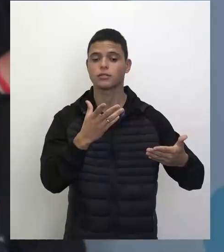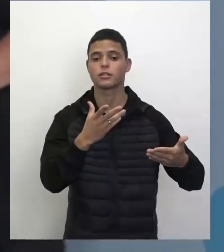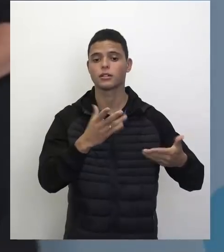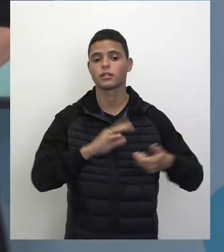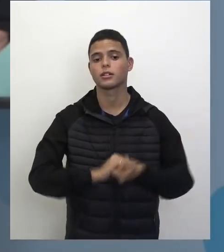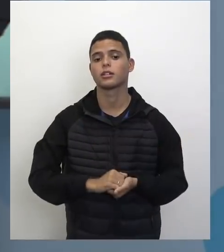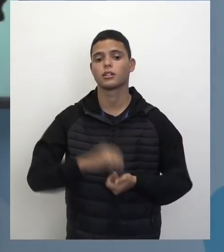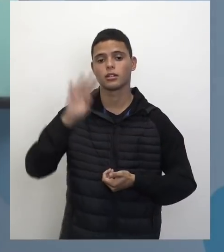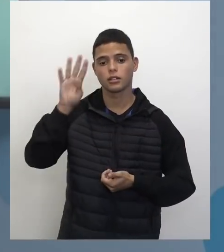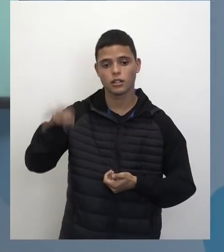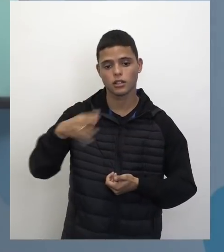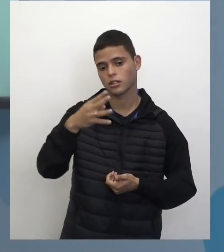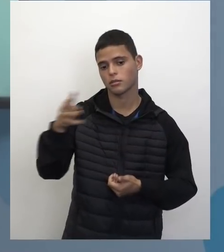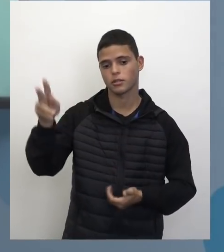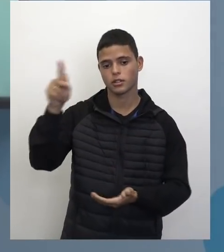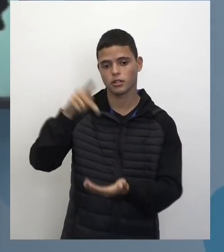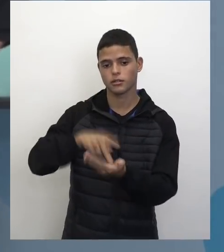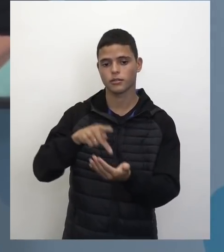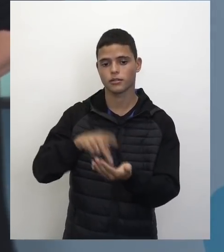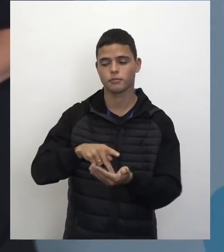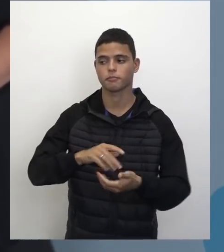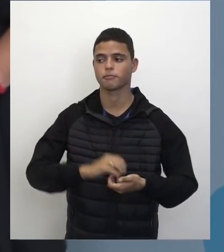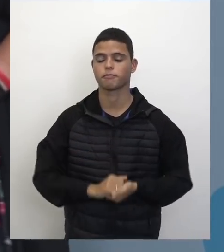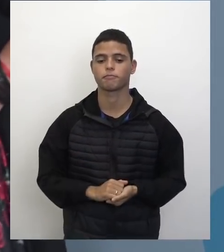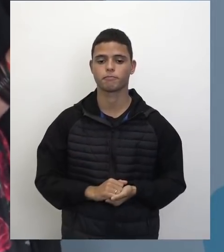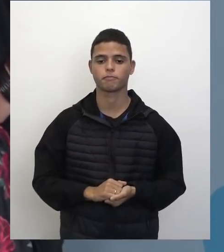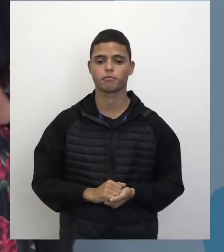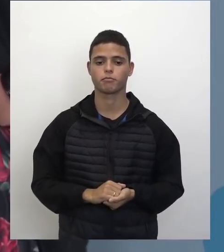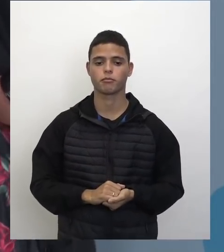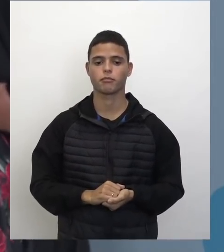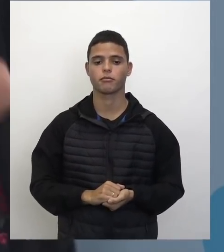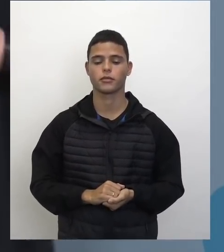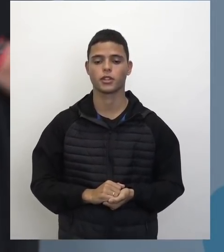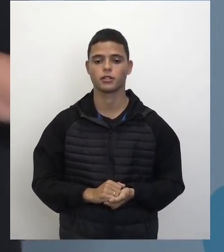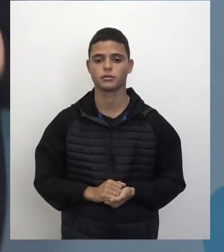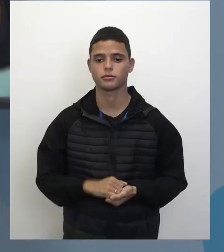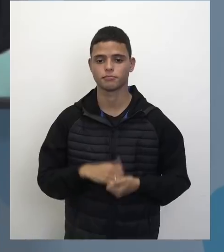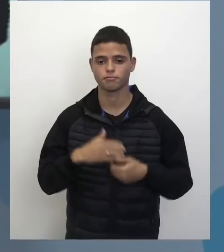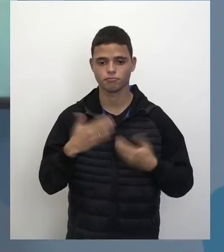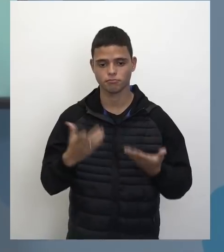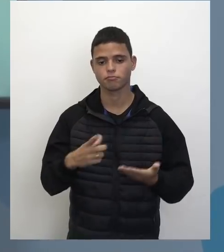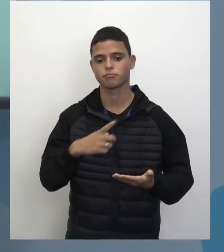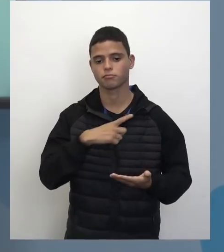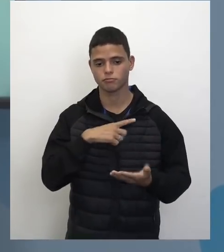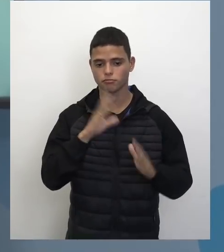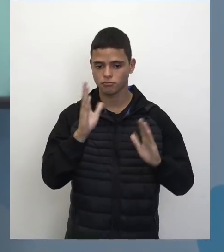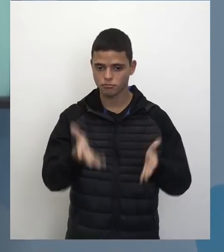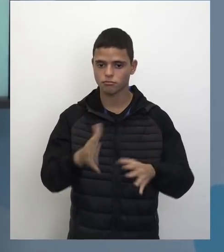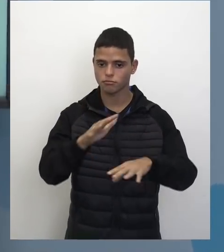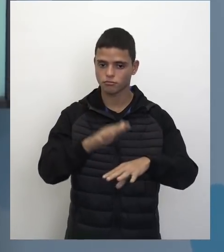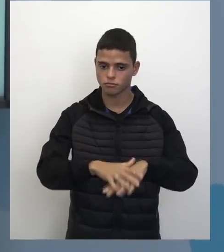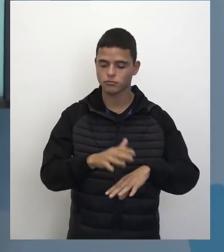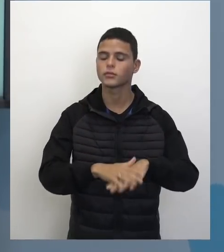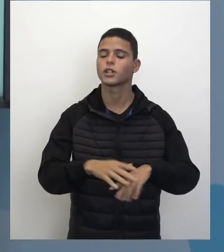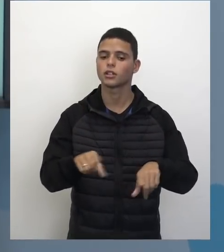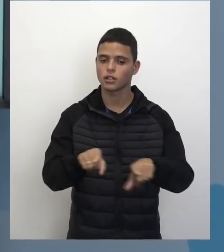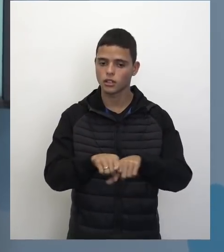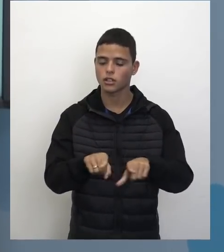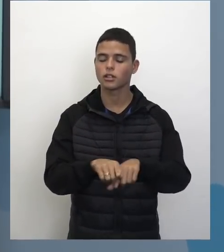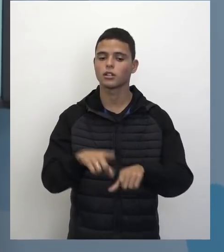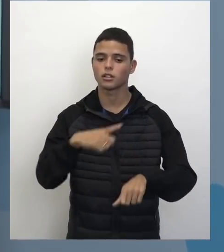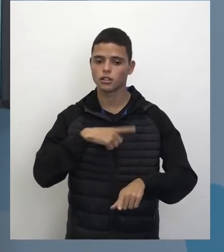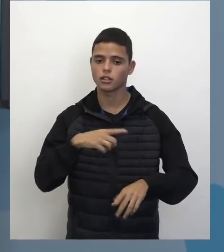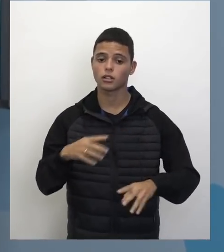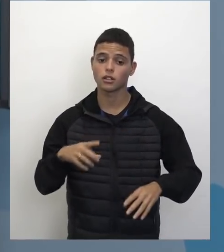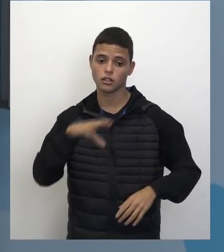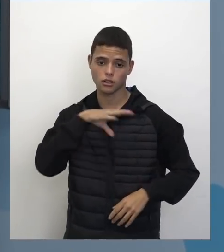para a tabela da verdade. E aí, na tabela da verdade, qual que é a questão? A gente já teve matemática e já teve português. A gente vai